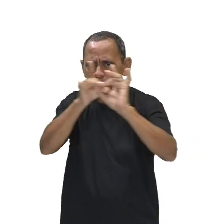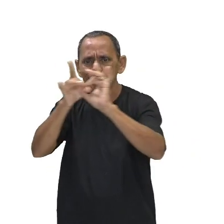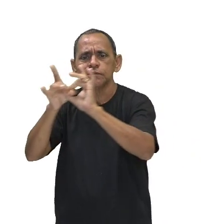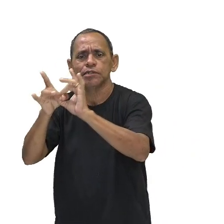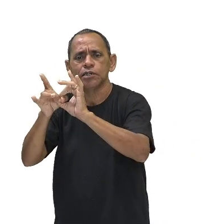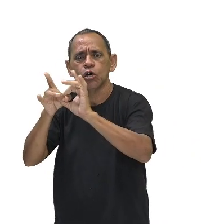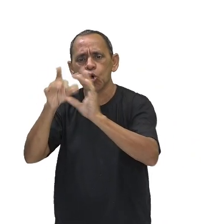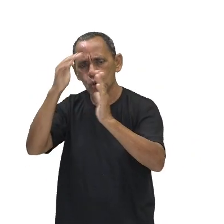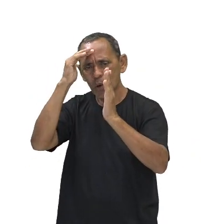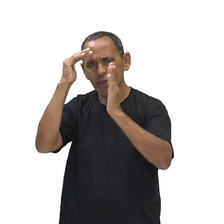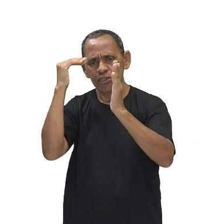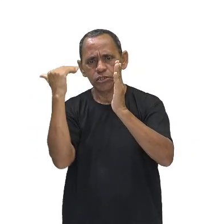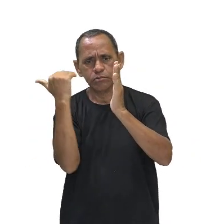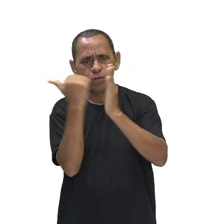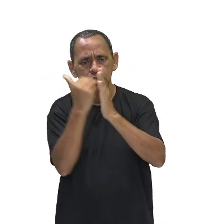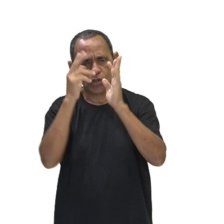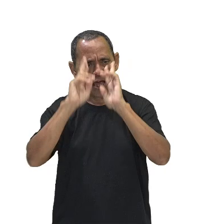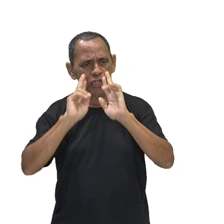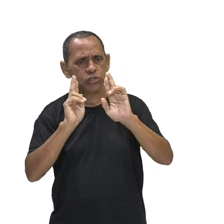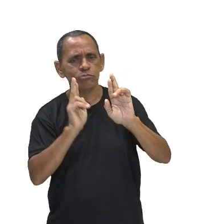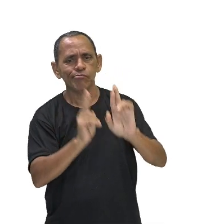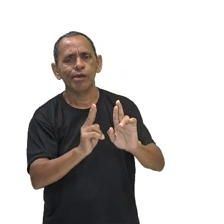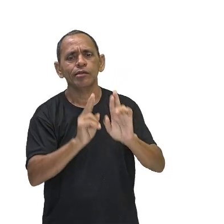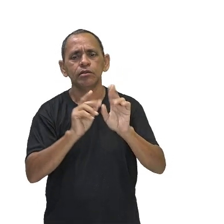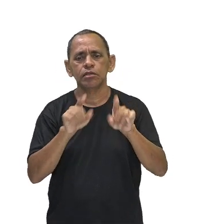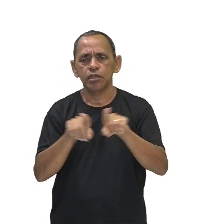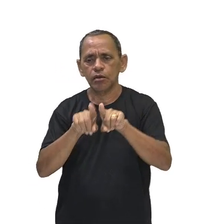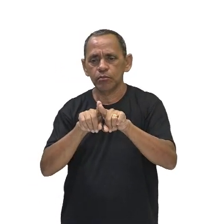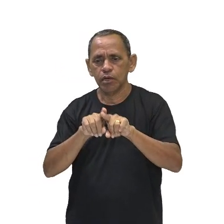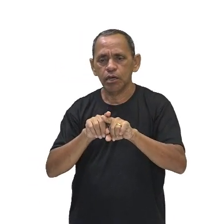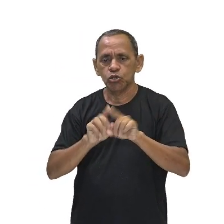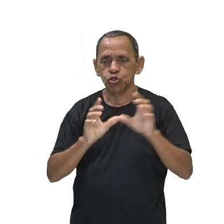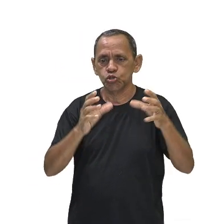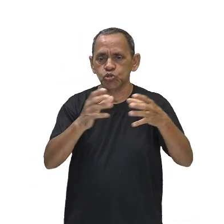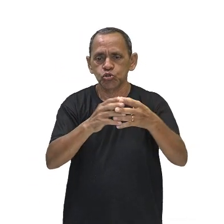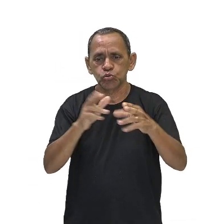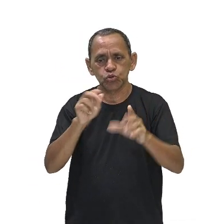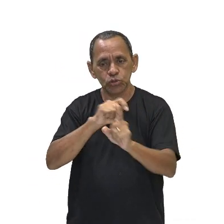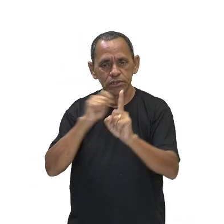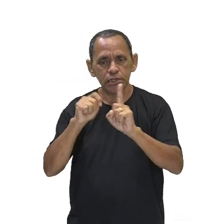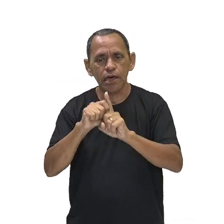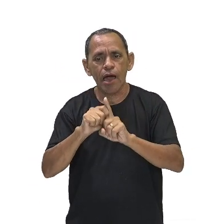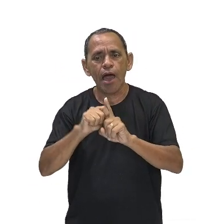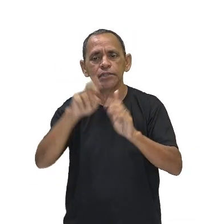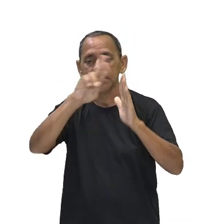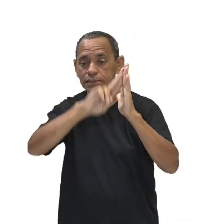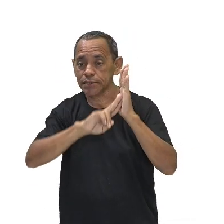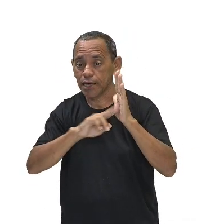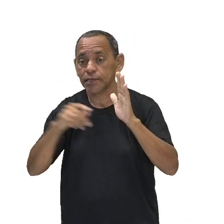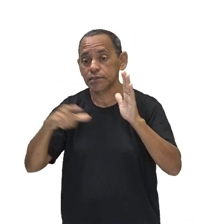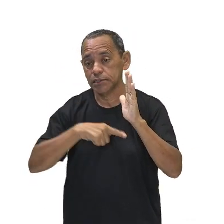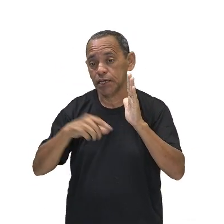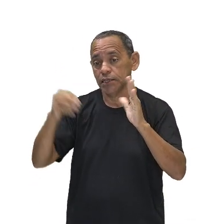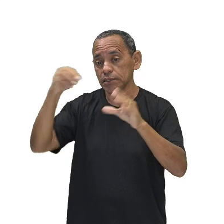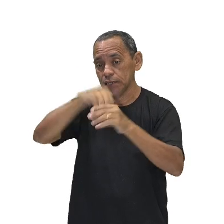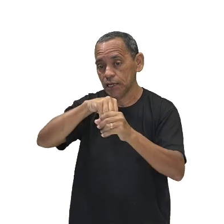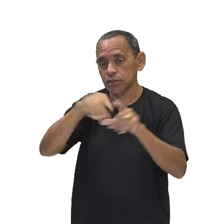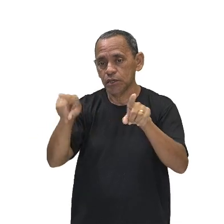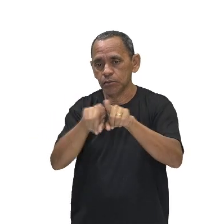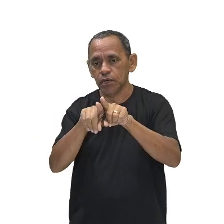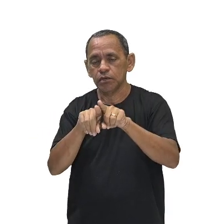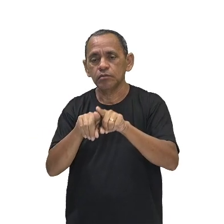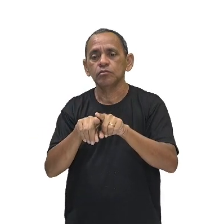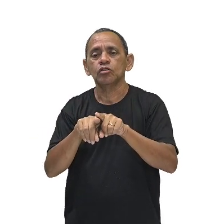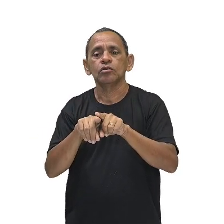ordem institucional e as normas dos grupos sociais. Respeitam a ordem? É normal. E se não respeitar?